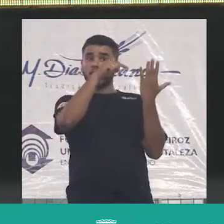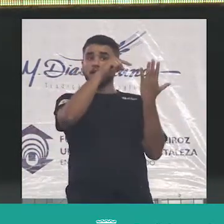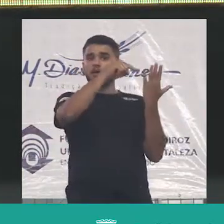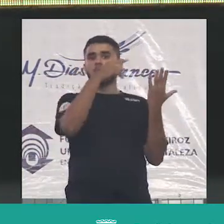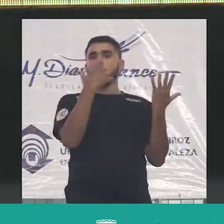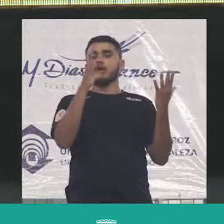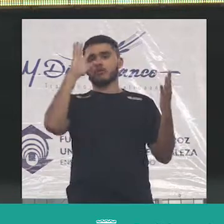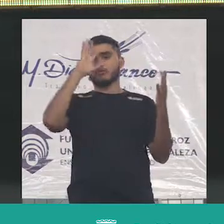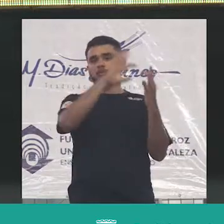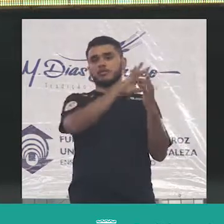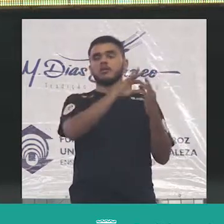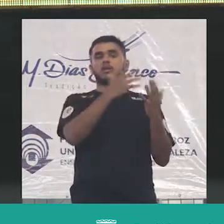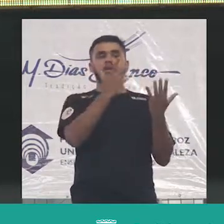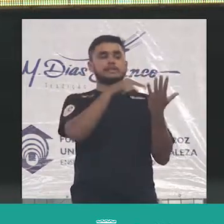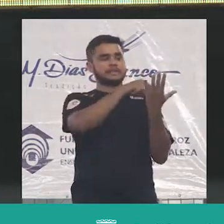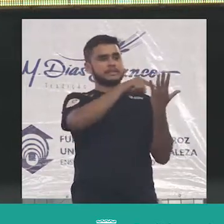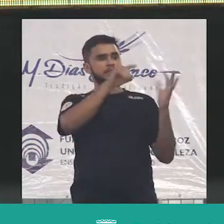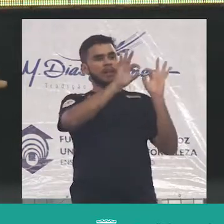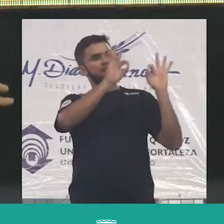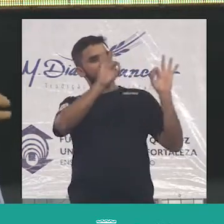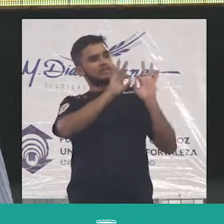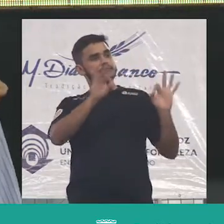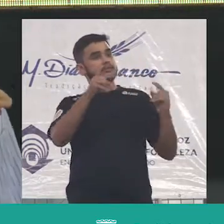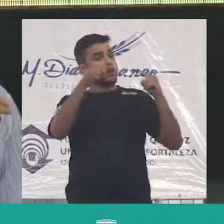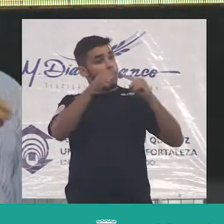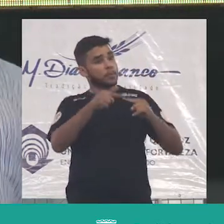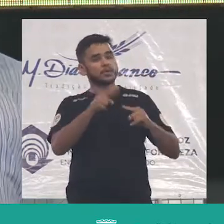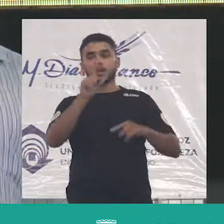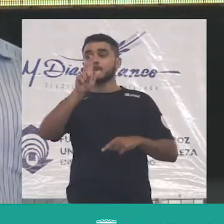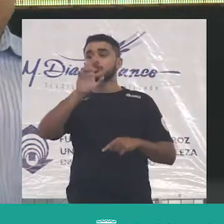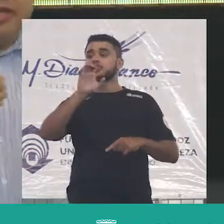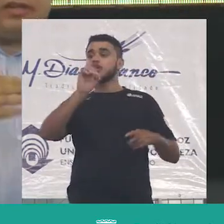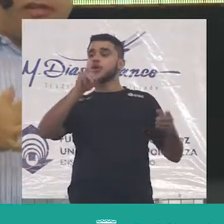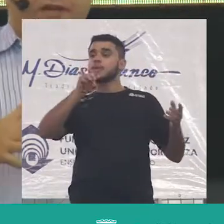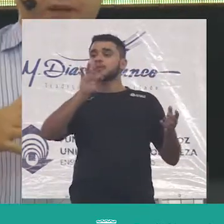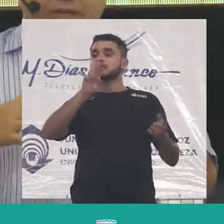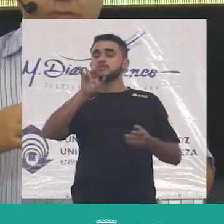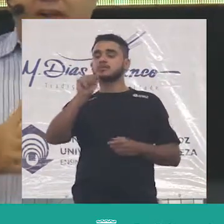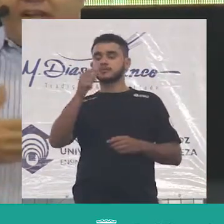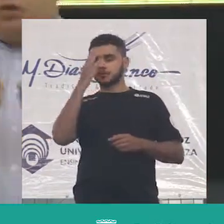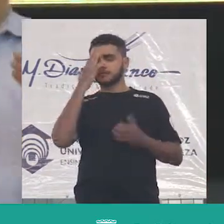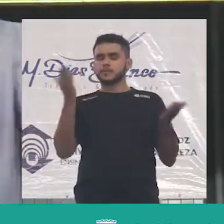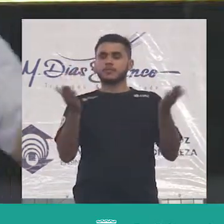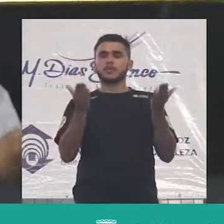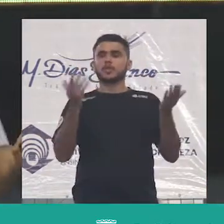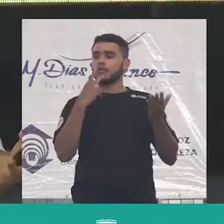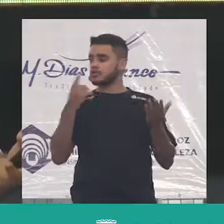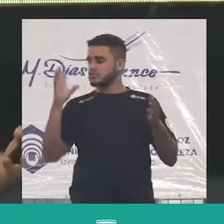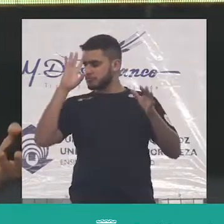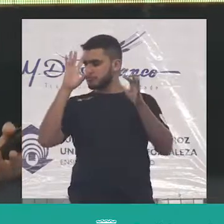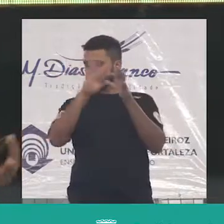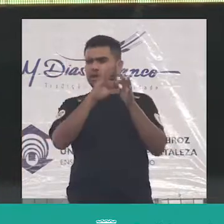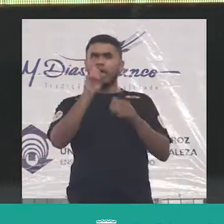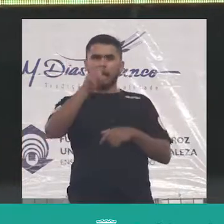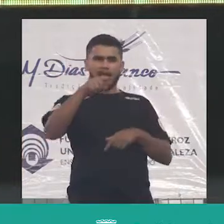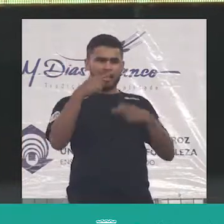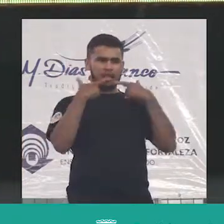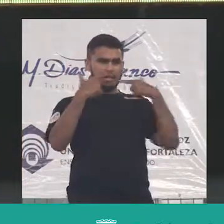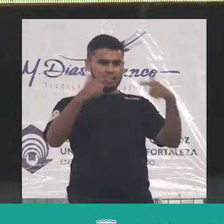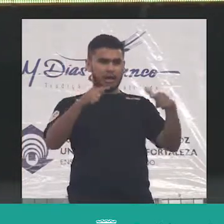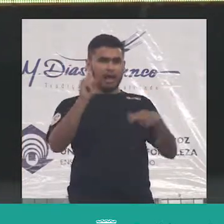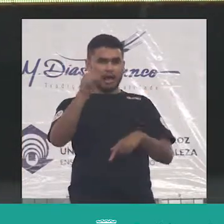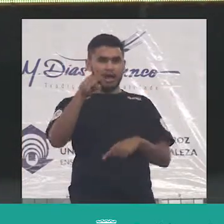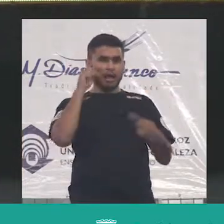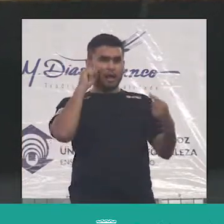utilizando. Vocês vão ver que a nossa aula aqui, basicamente, é uma aula sobre isso. A gente vai falar sobre linguagem. A gente vai falar